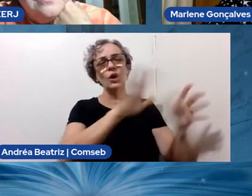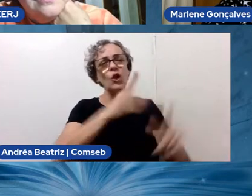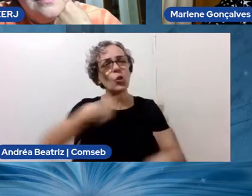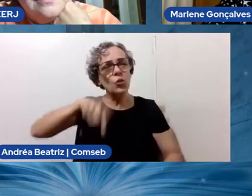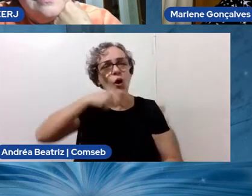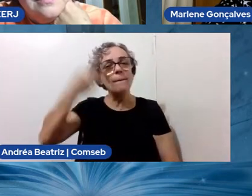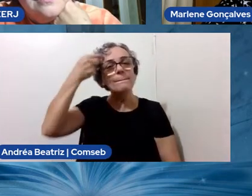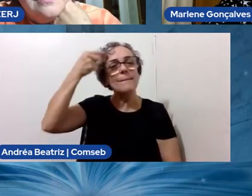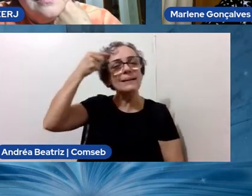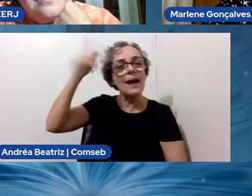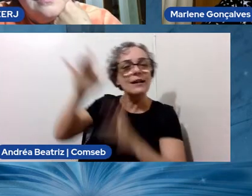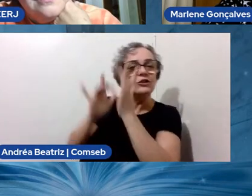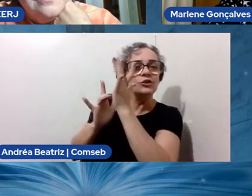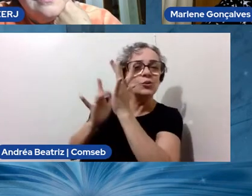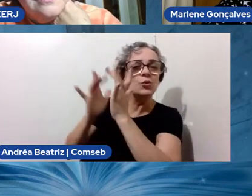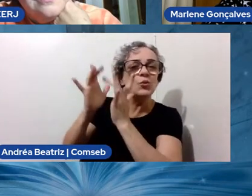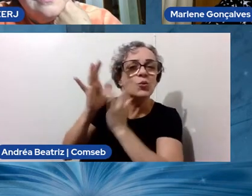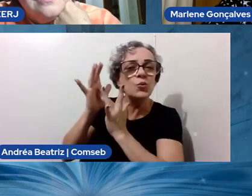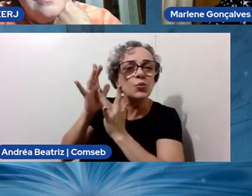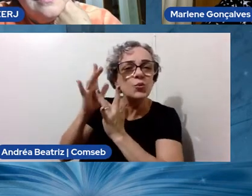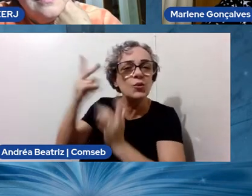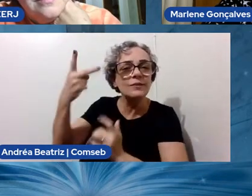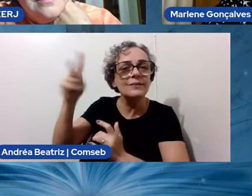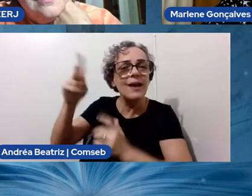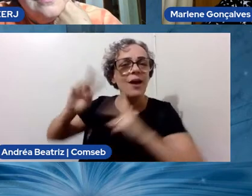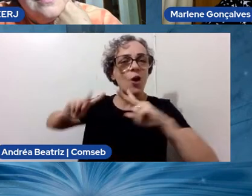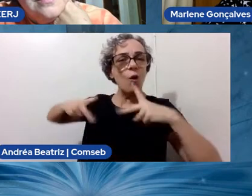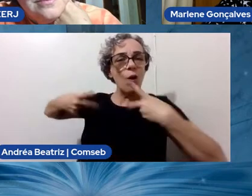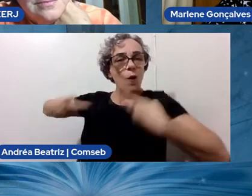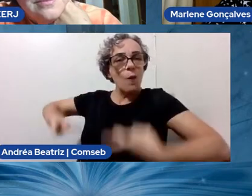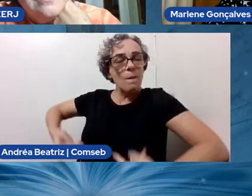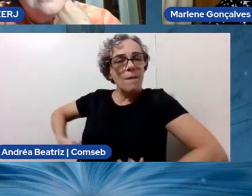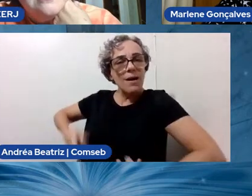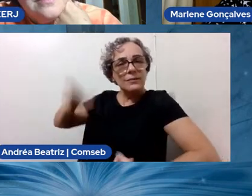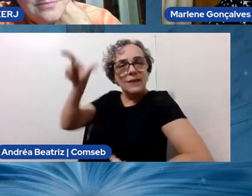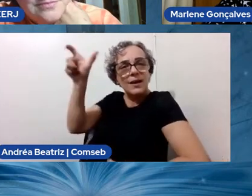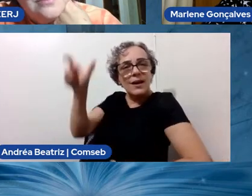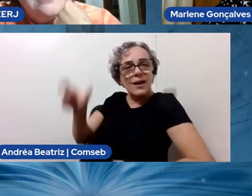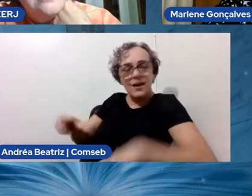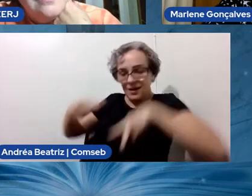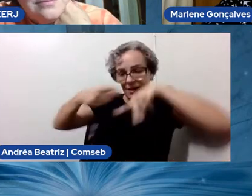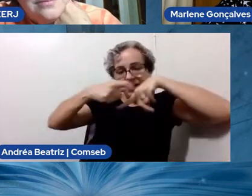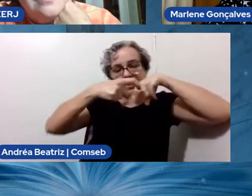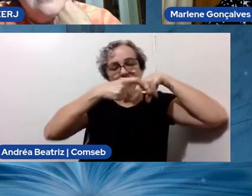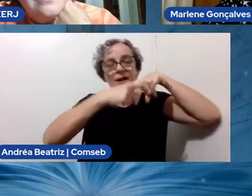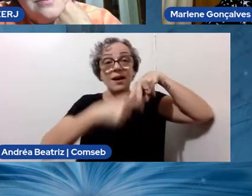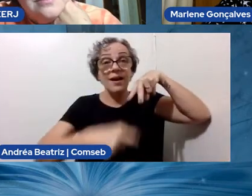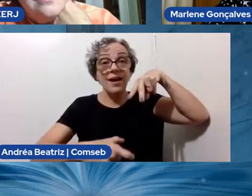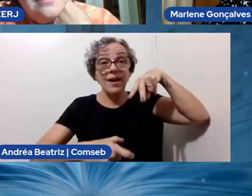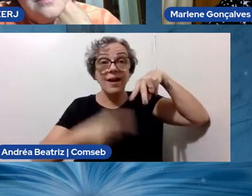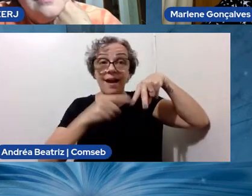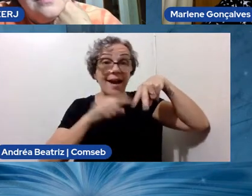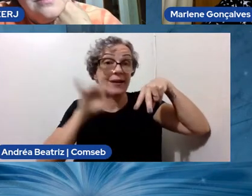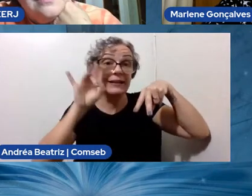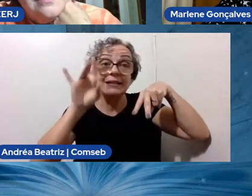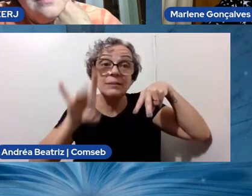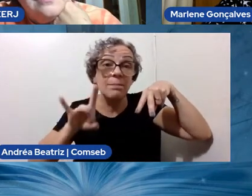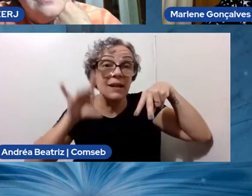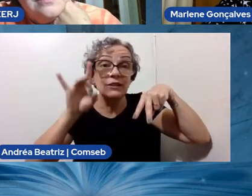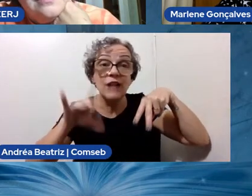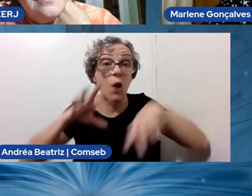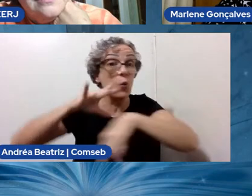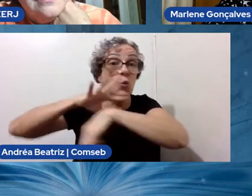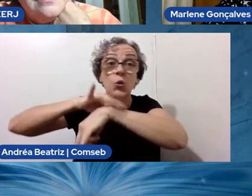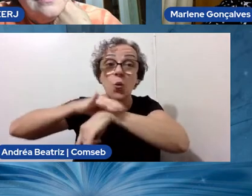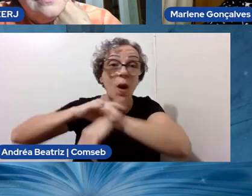o corpo humano dele foi um corpo muito especial, muito essencial, que não adoecia, que foi